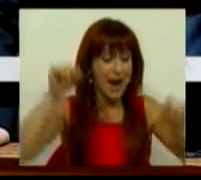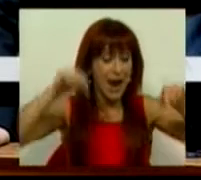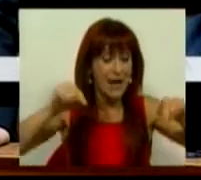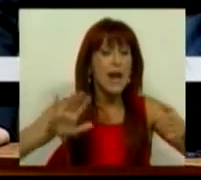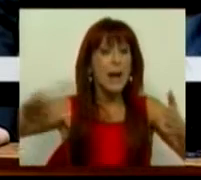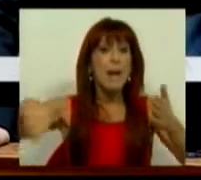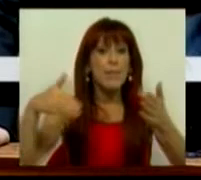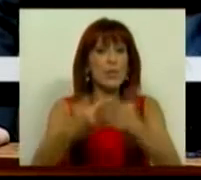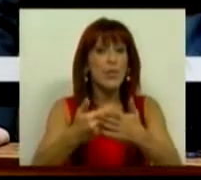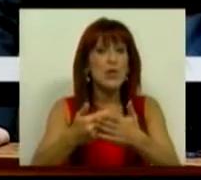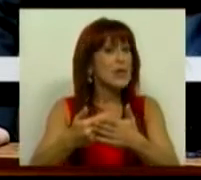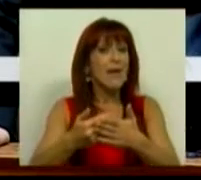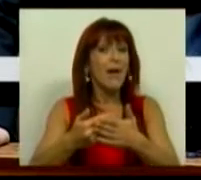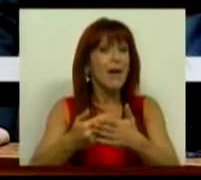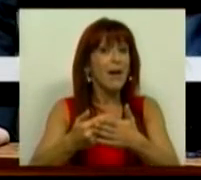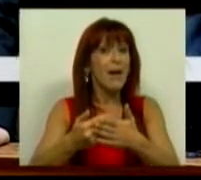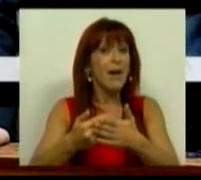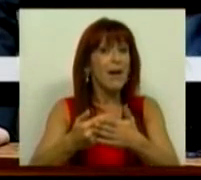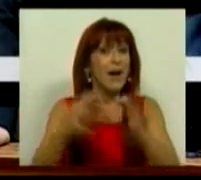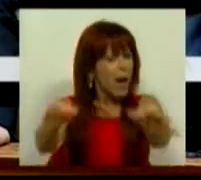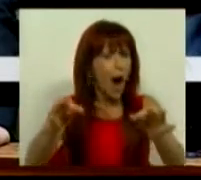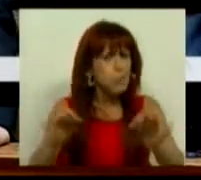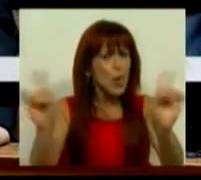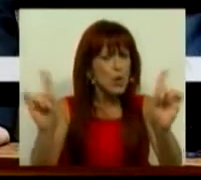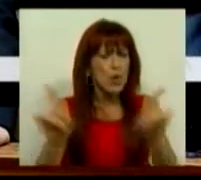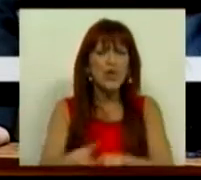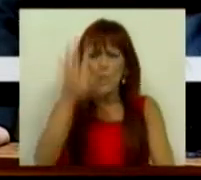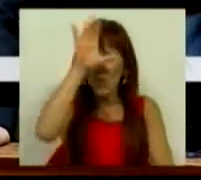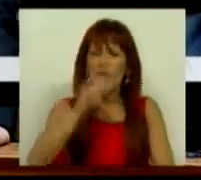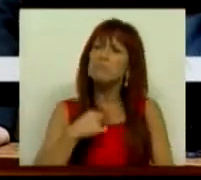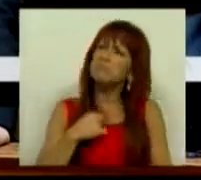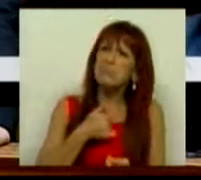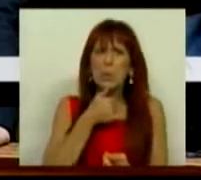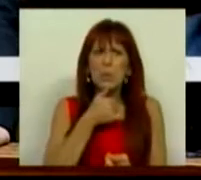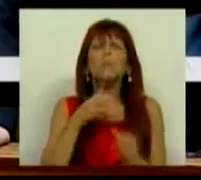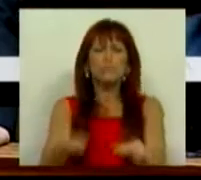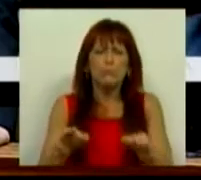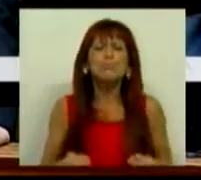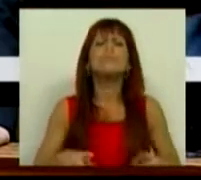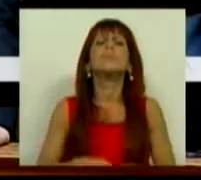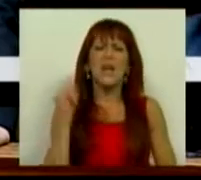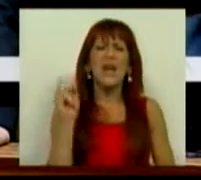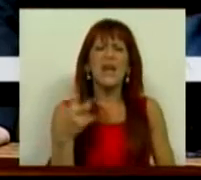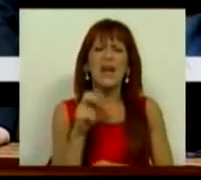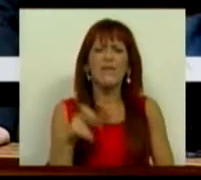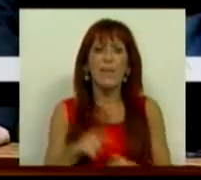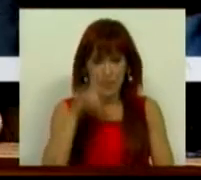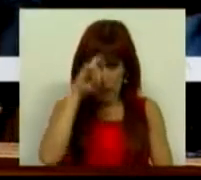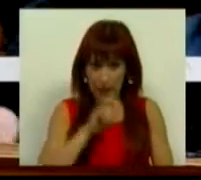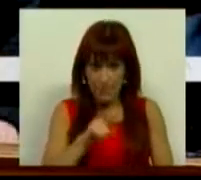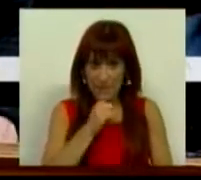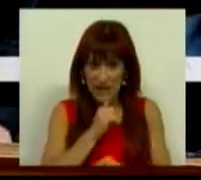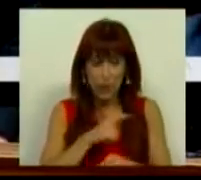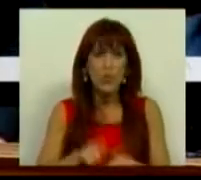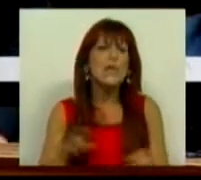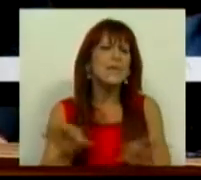aqui propôs que não fosse antecipado e o Governo escolheu a antecipação do IVA. Relembro essa